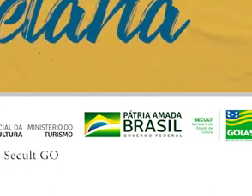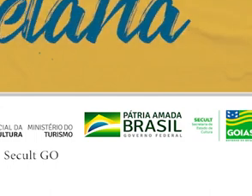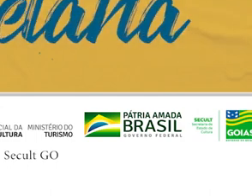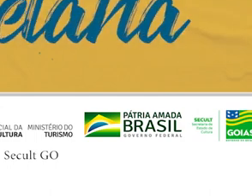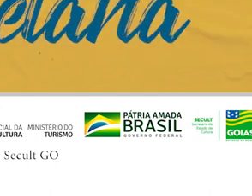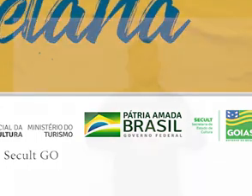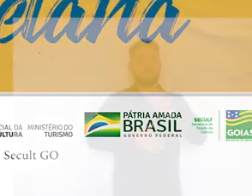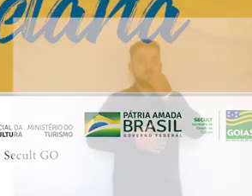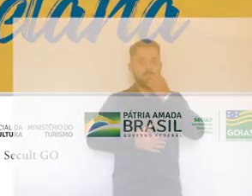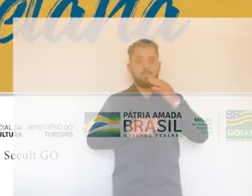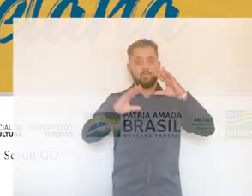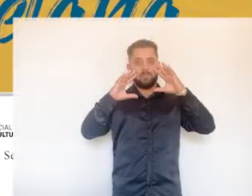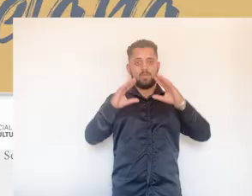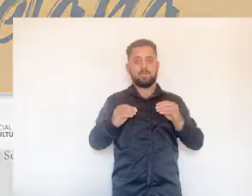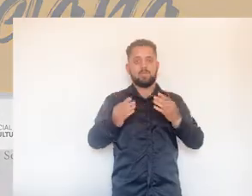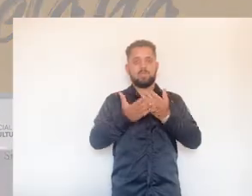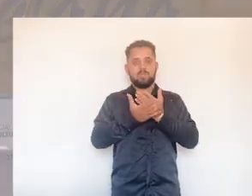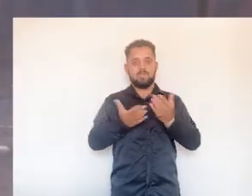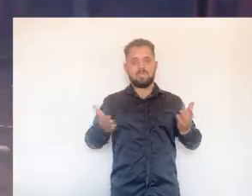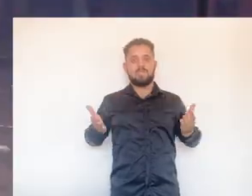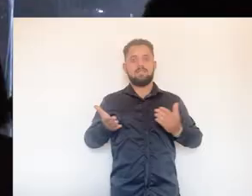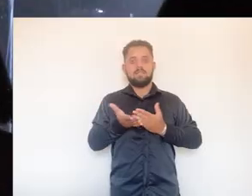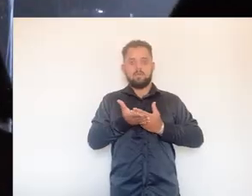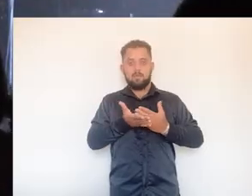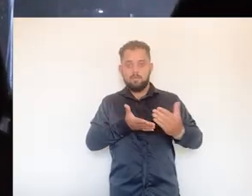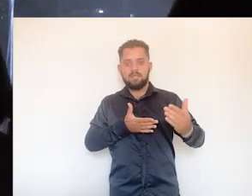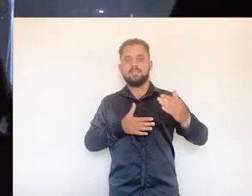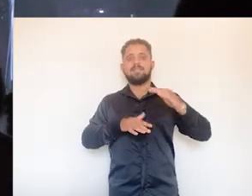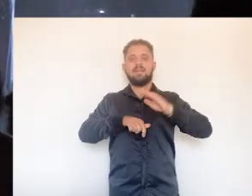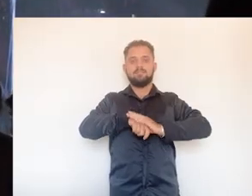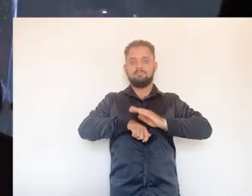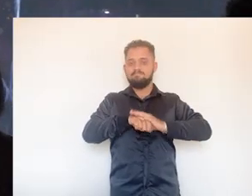Boa noite, né? Para começarmos.